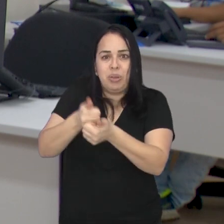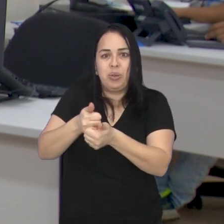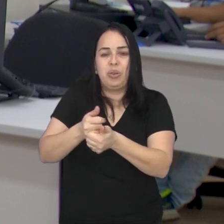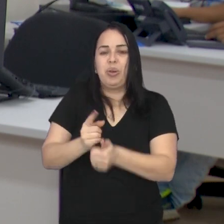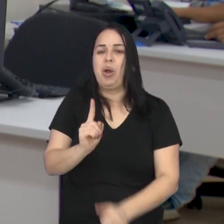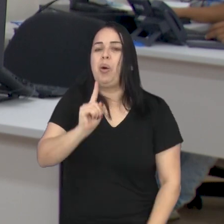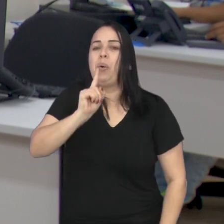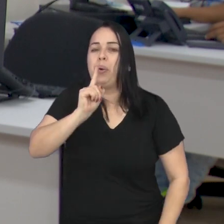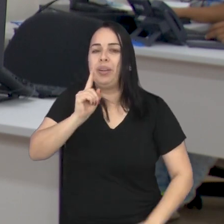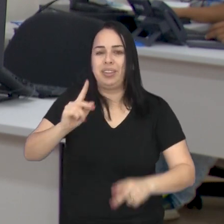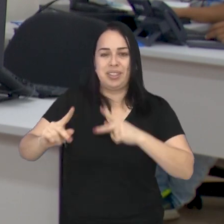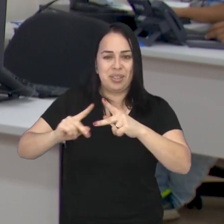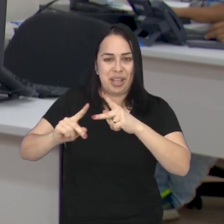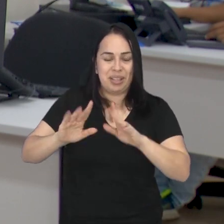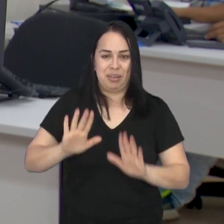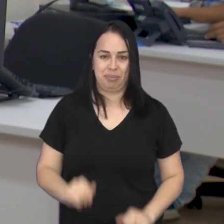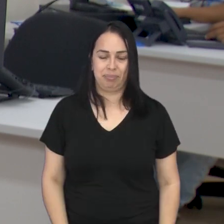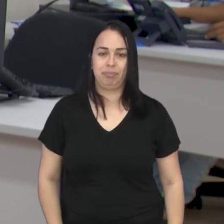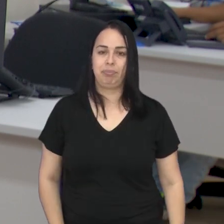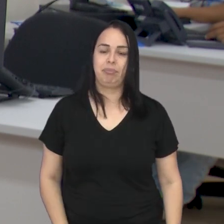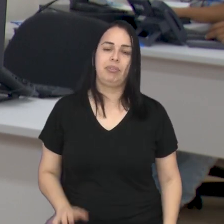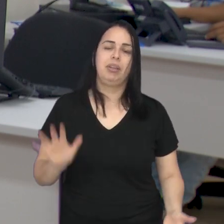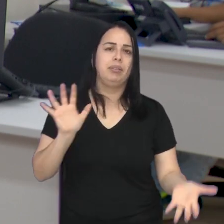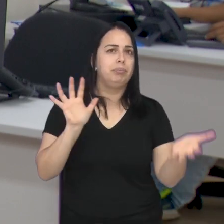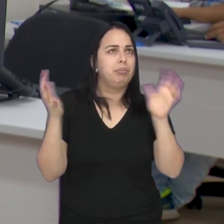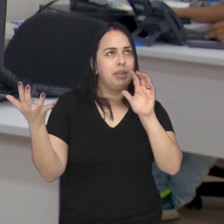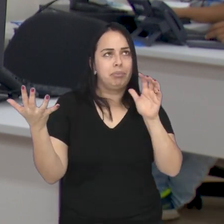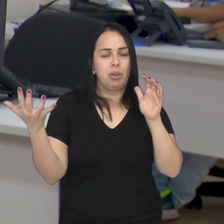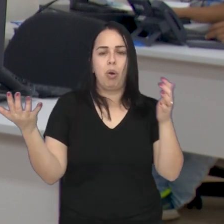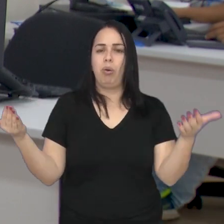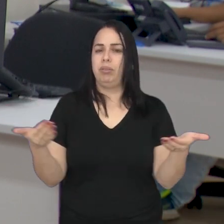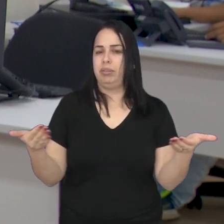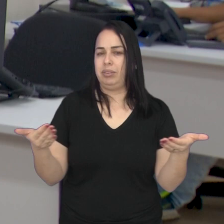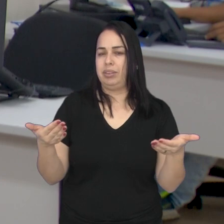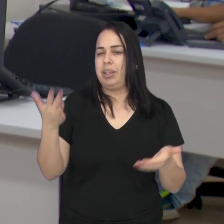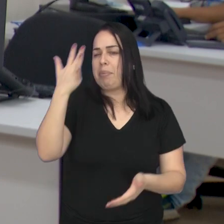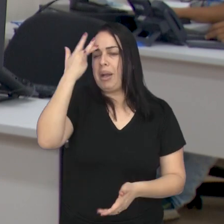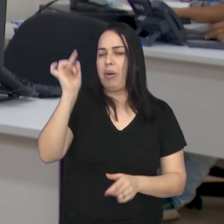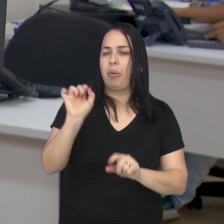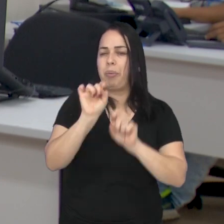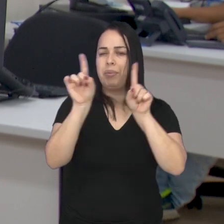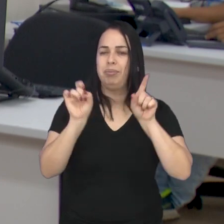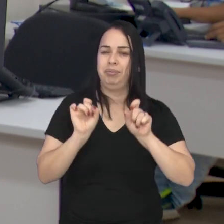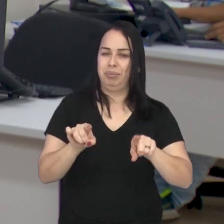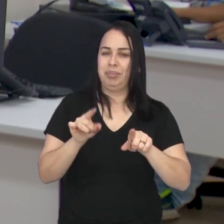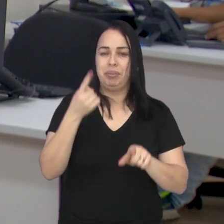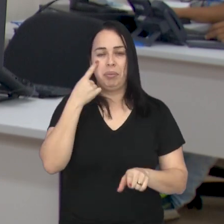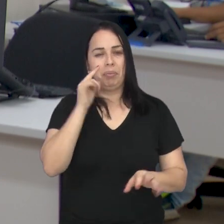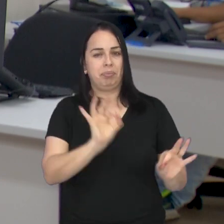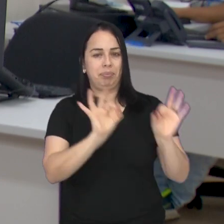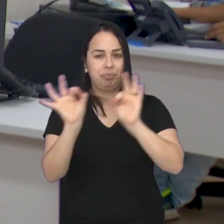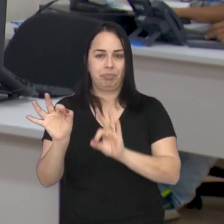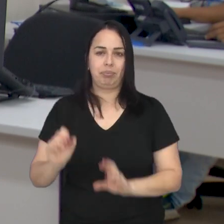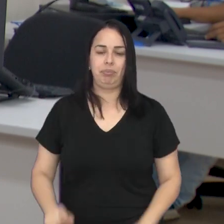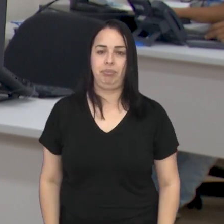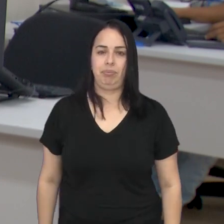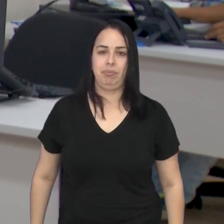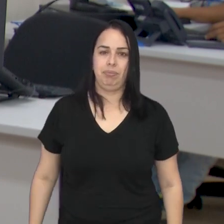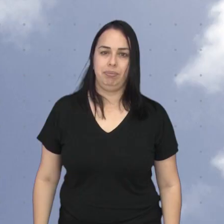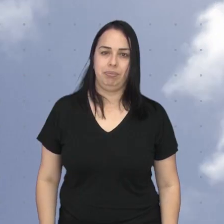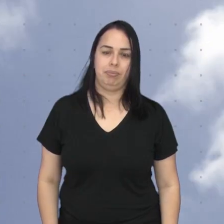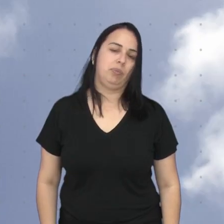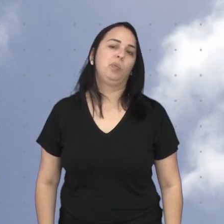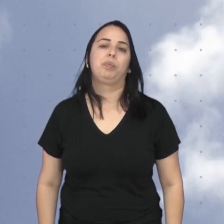próximo do aniversário da cidade, hein, para saber como que ficou. E como será que vai ficar o tempo na tarde de hoje e amanhã, hein? Vamos ver na nossa